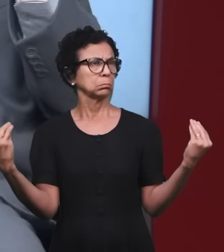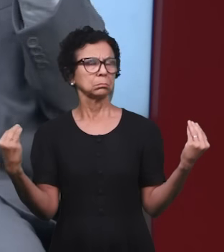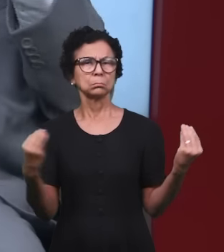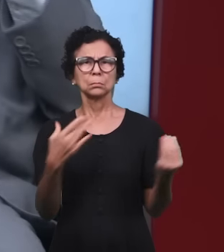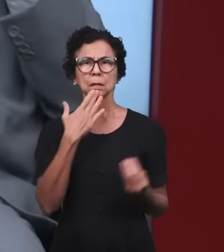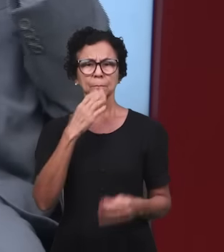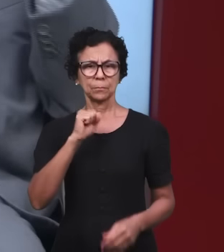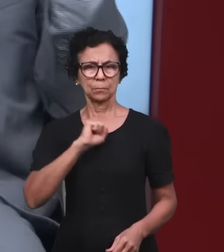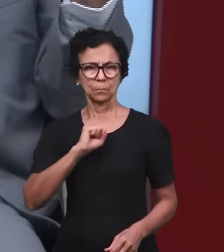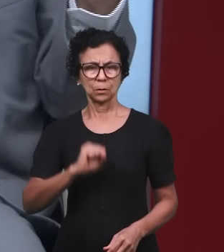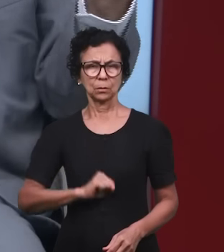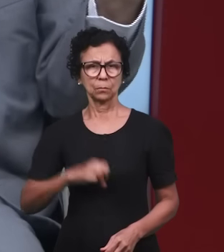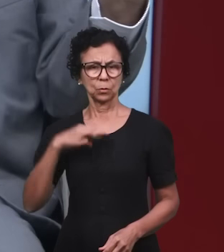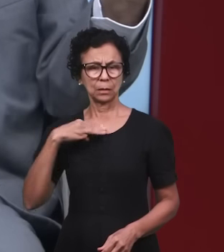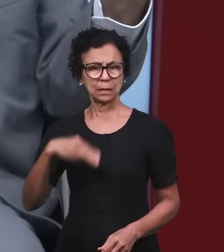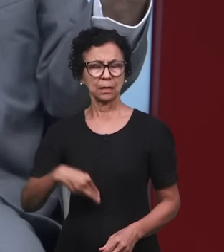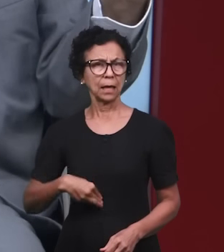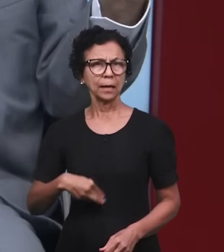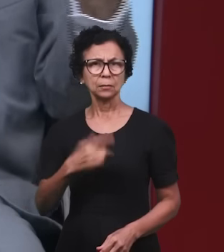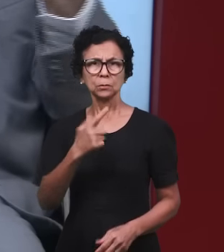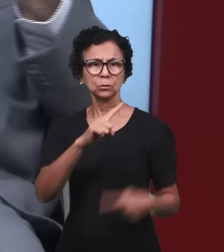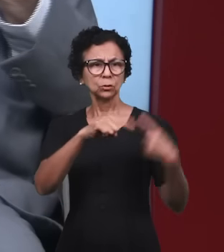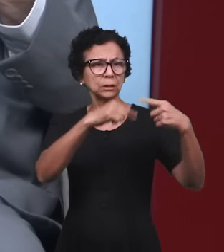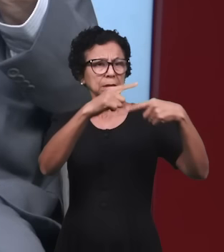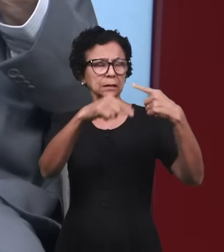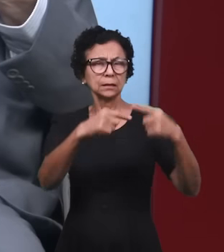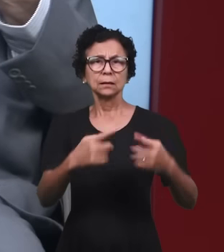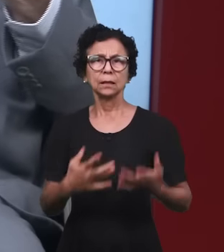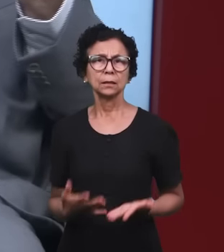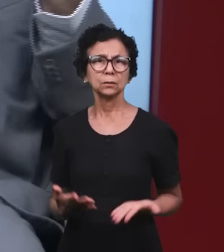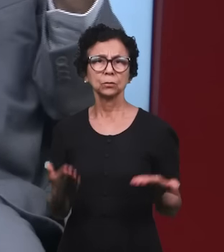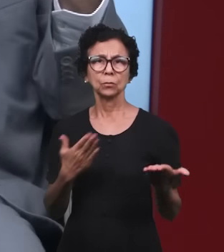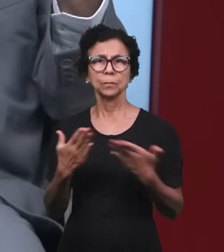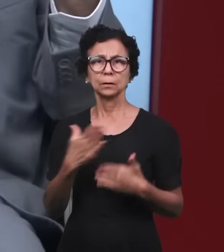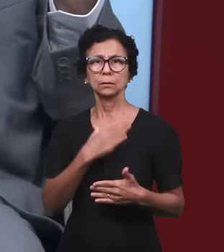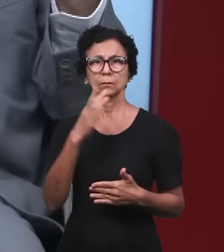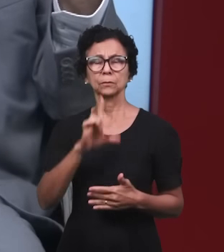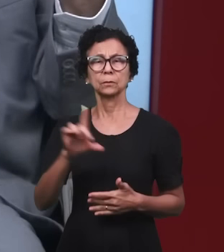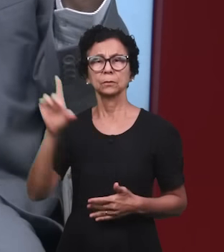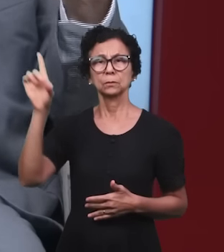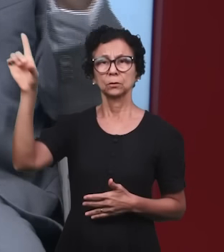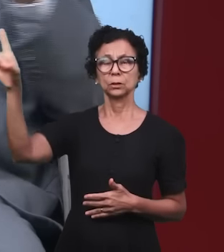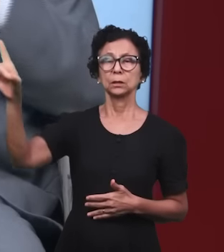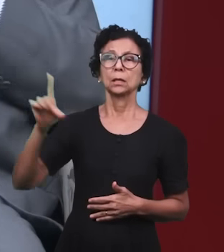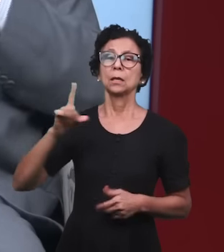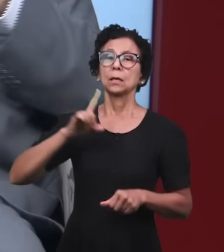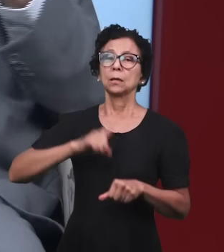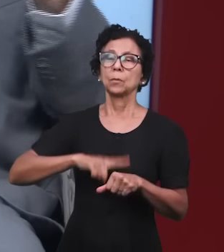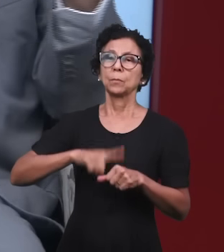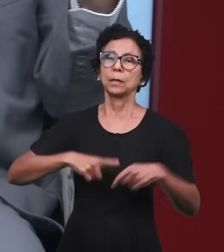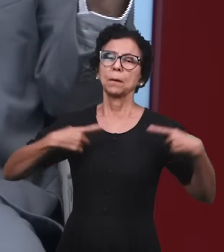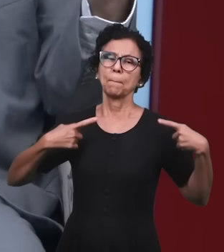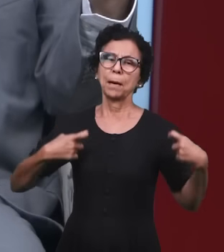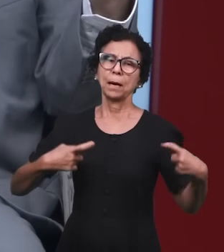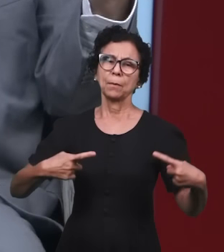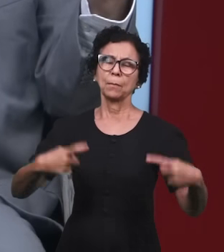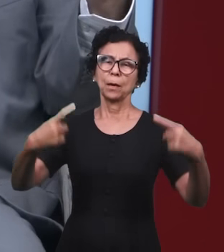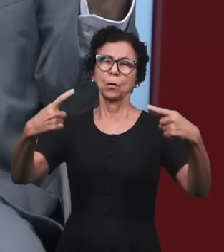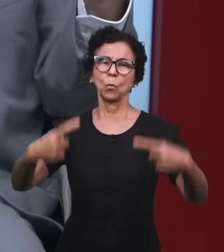conhecida, semelhante ao Filho de Deus, que lhe concedeu a vitória na grande batalha contra os